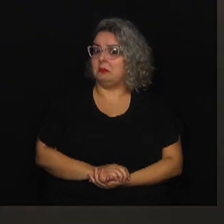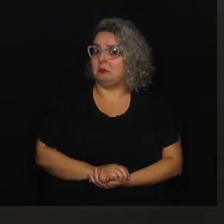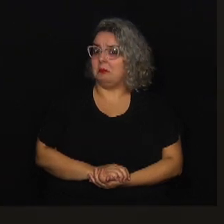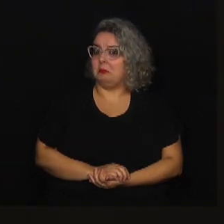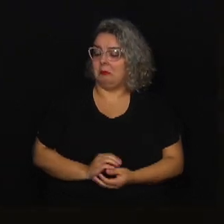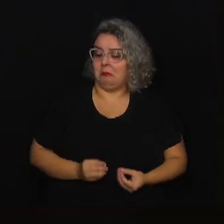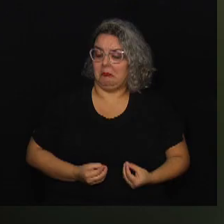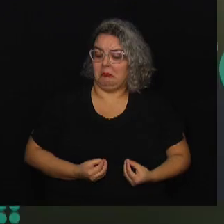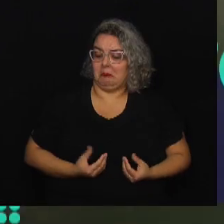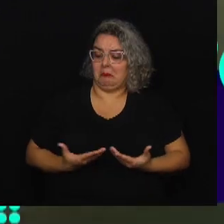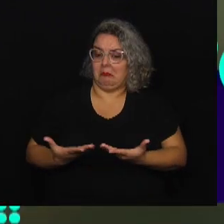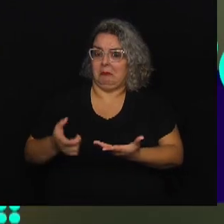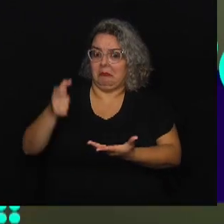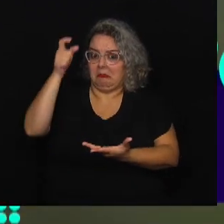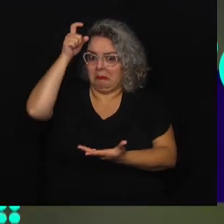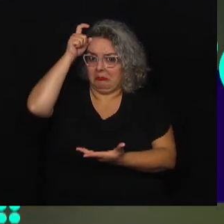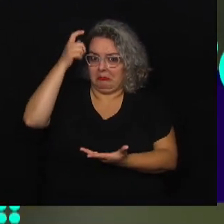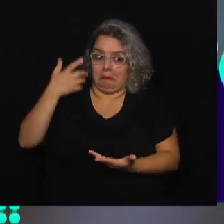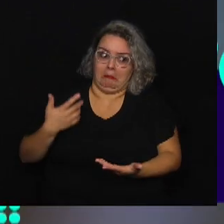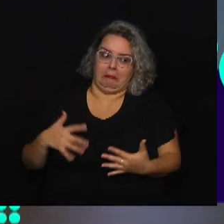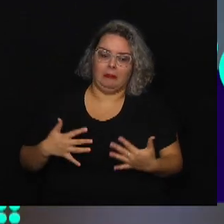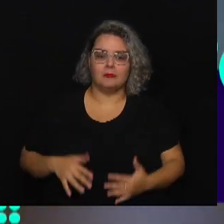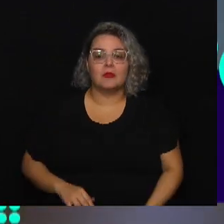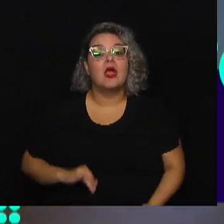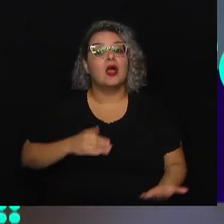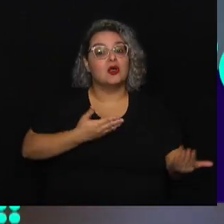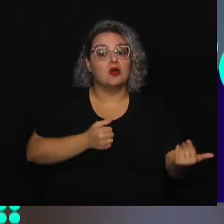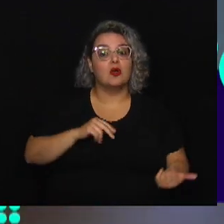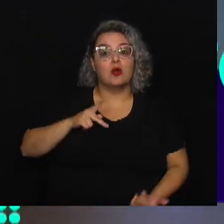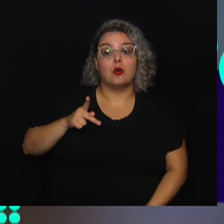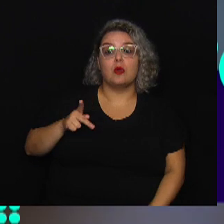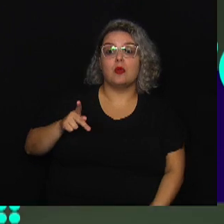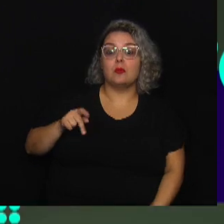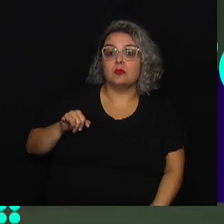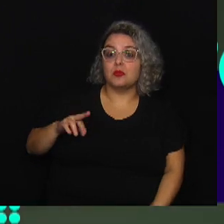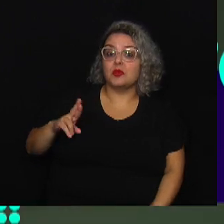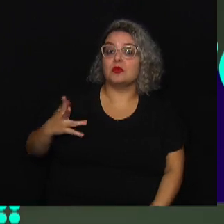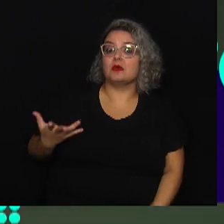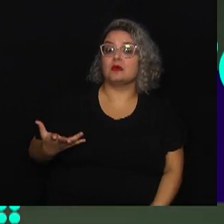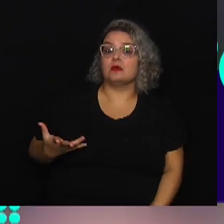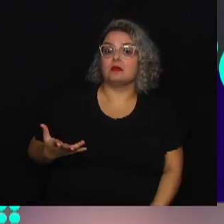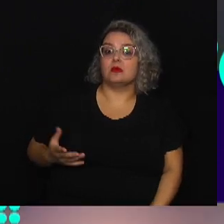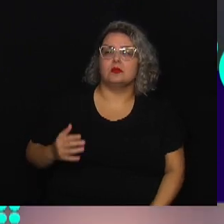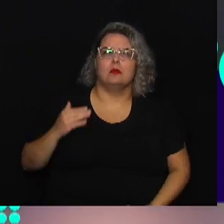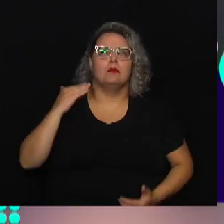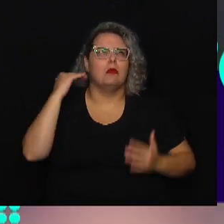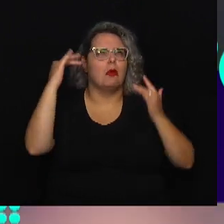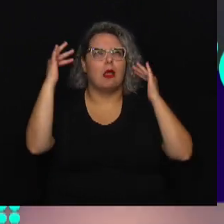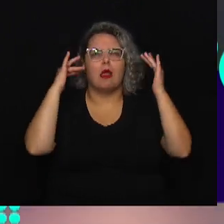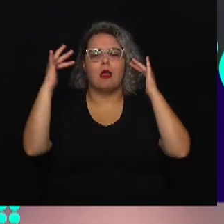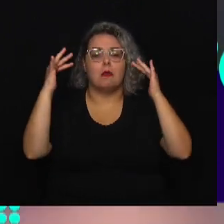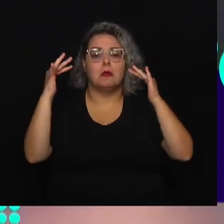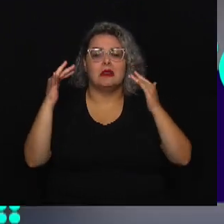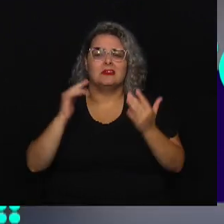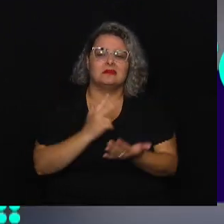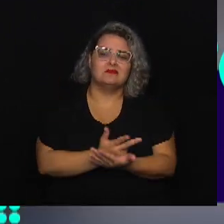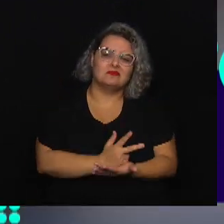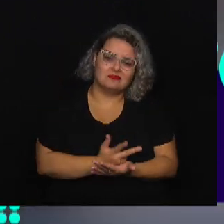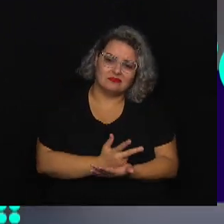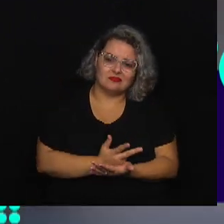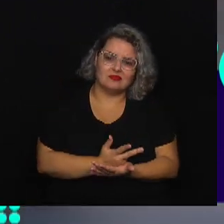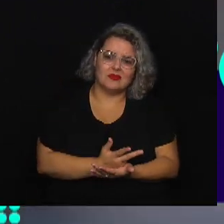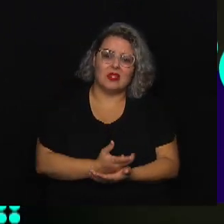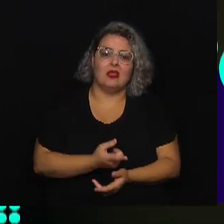Oferenda ao demônio. A jovem Pearl sonha alto, mas vive um grande pesadelo. Apesar de sua enorme vontade